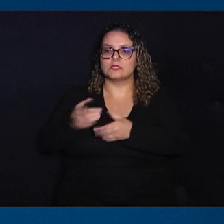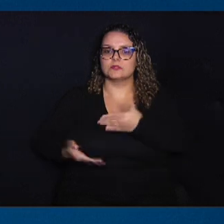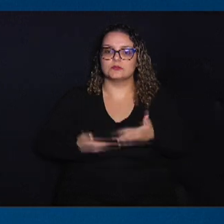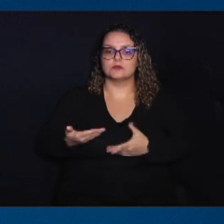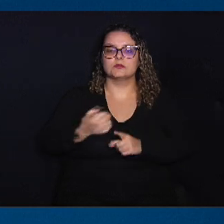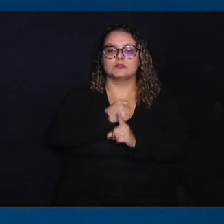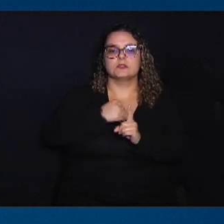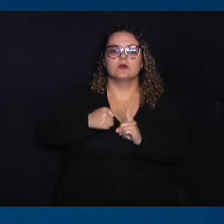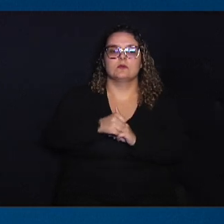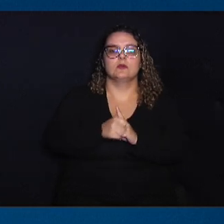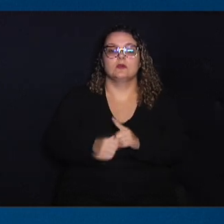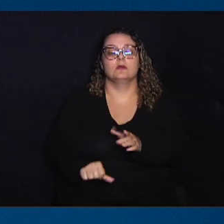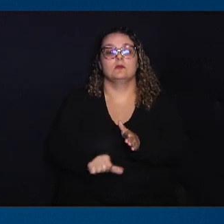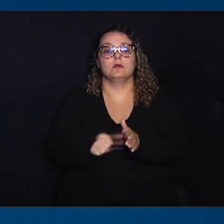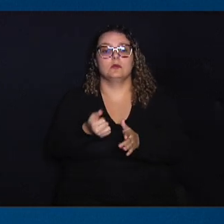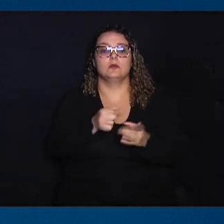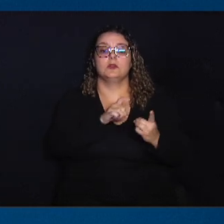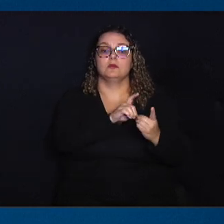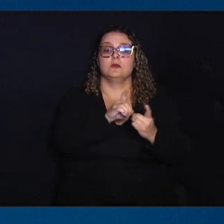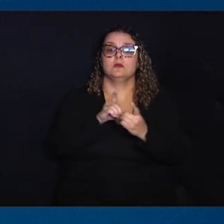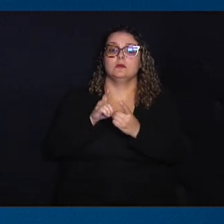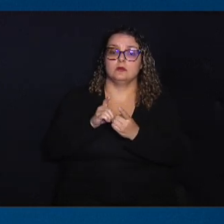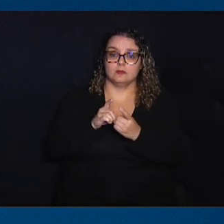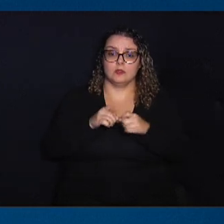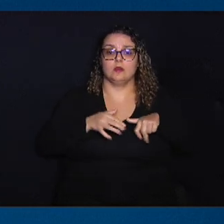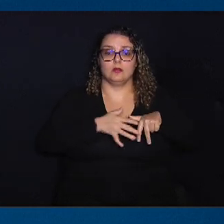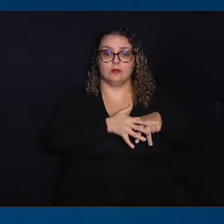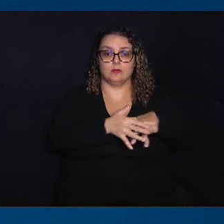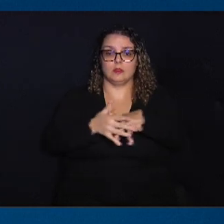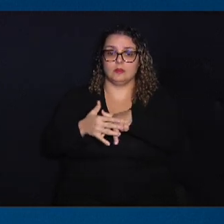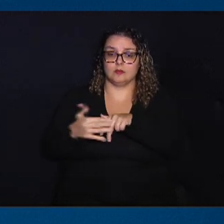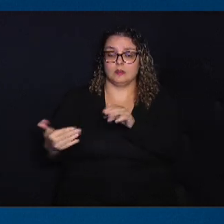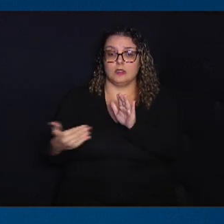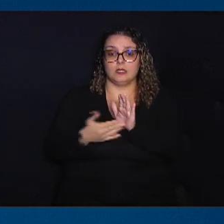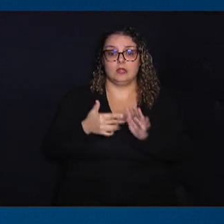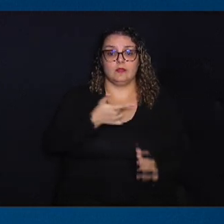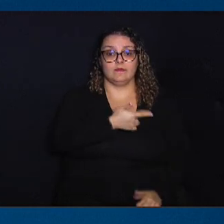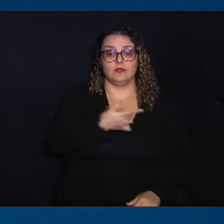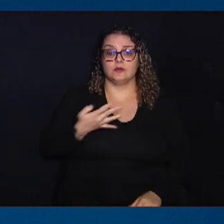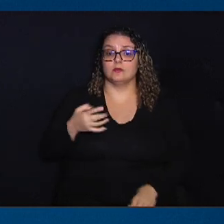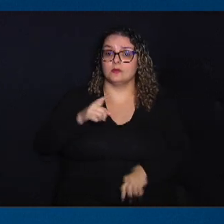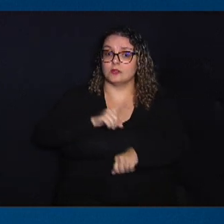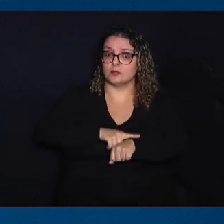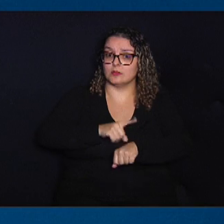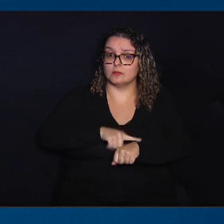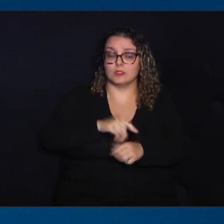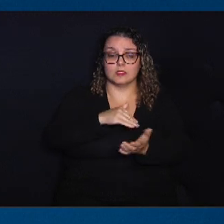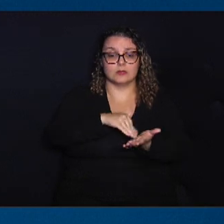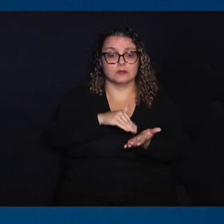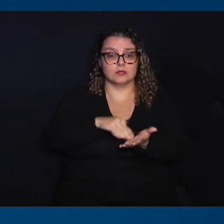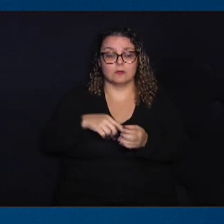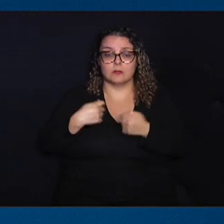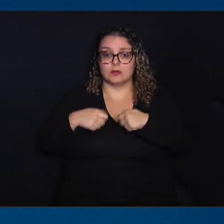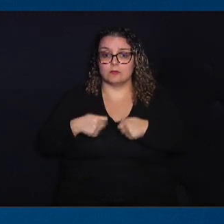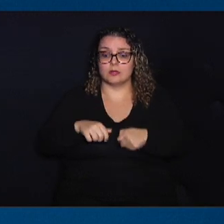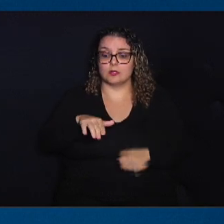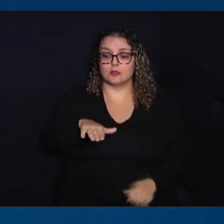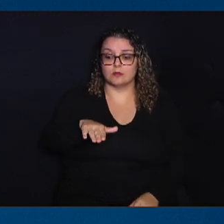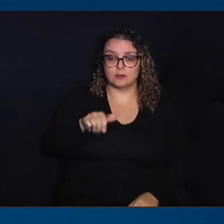que prestar o primeiro atendimento ao paciente em até 24 horas. A Secretaria deverá